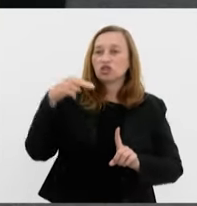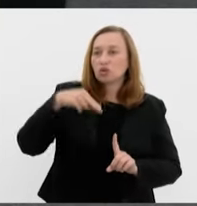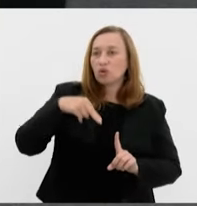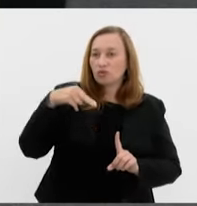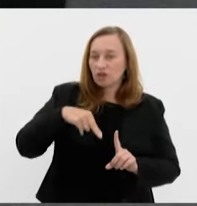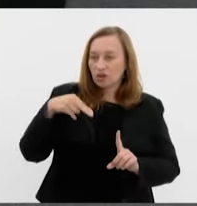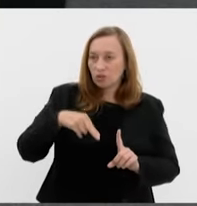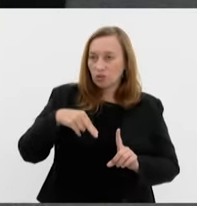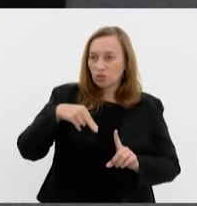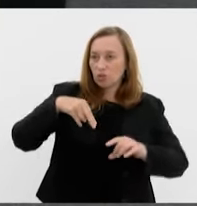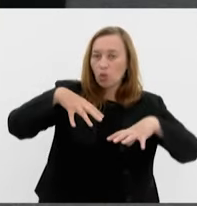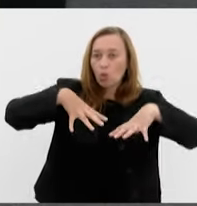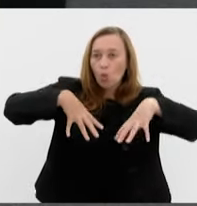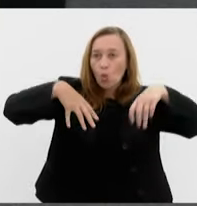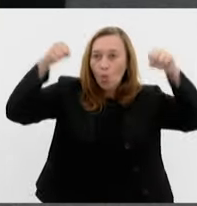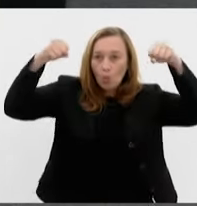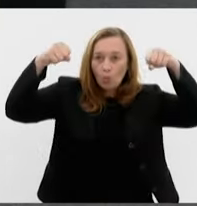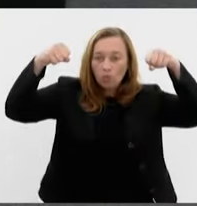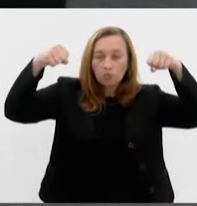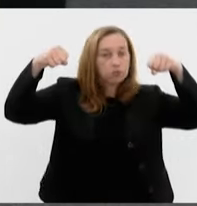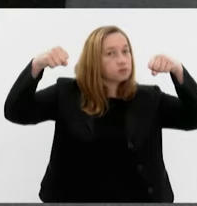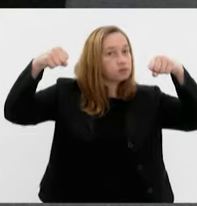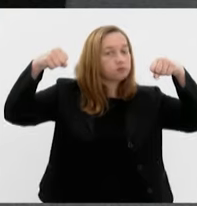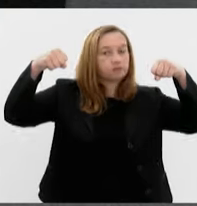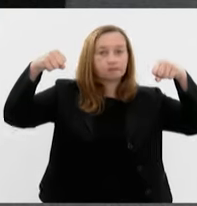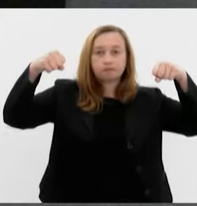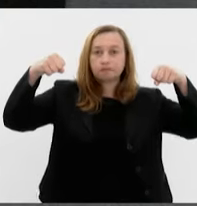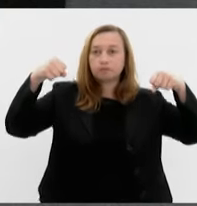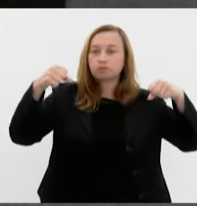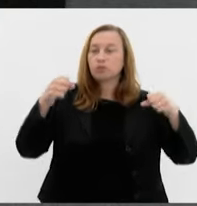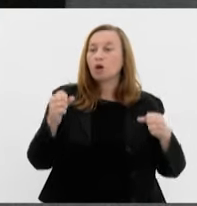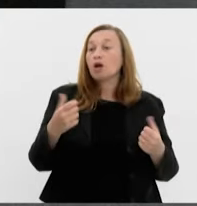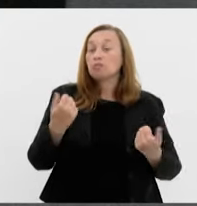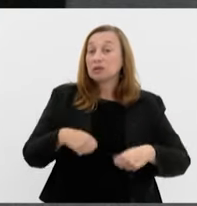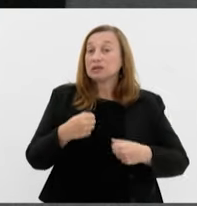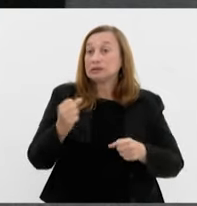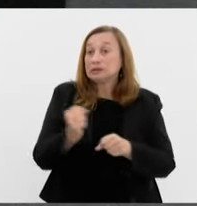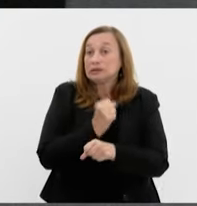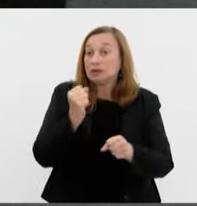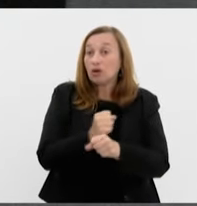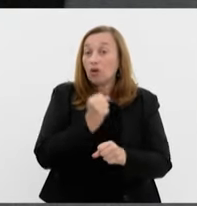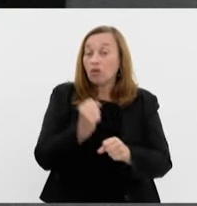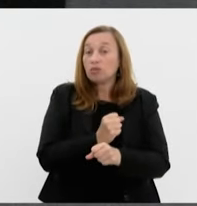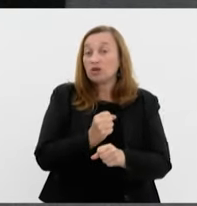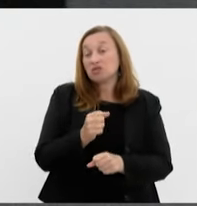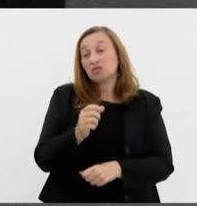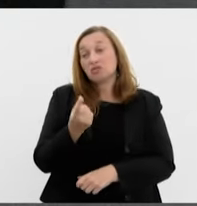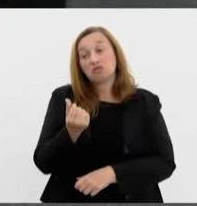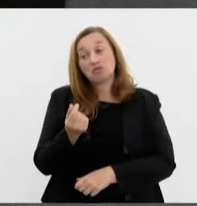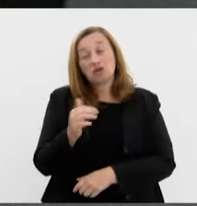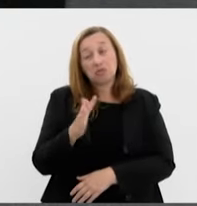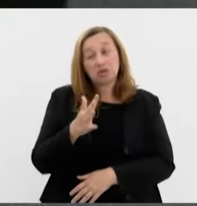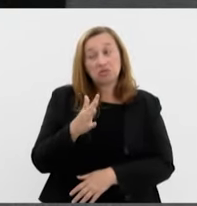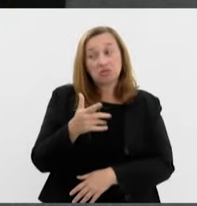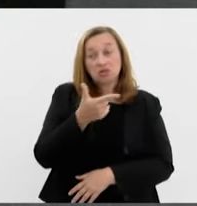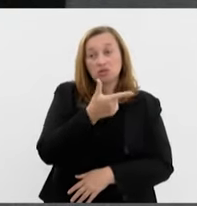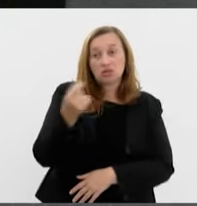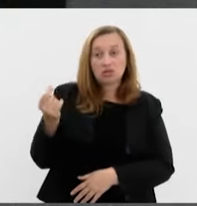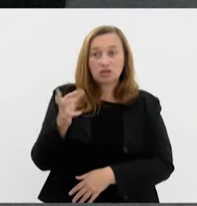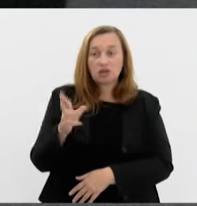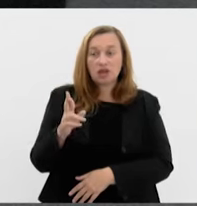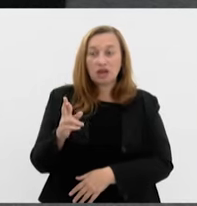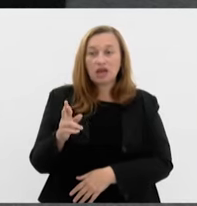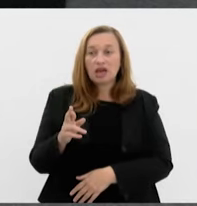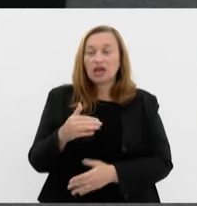subterrâneos precisa de uma obra que custa pouco menos de R 200.000 e até agora a Secretaria de Estado de